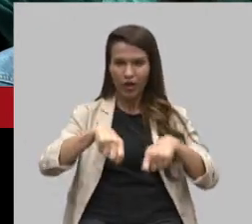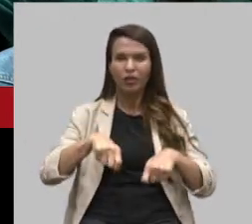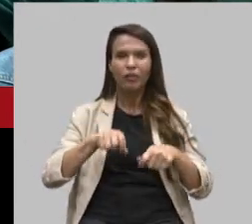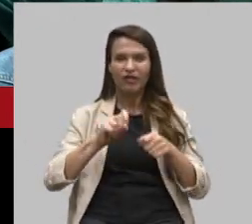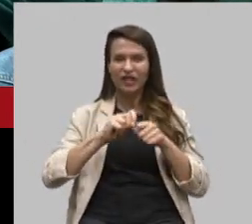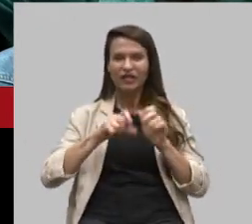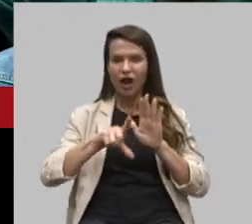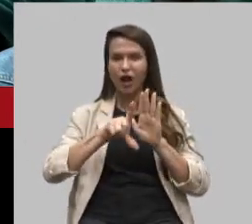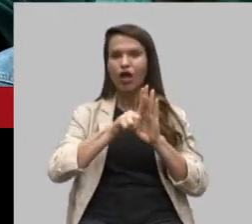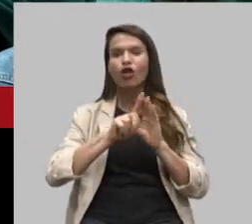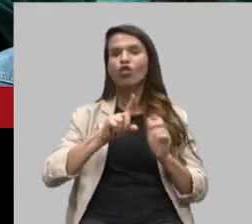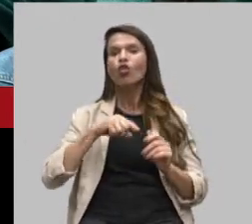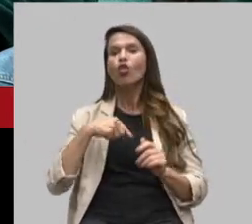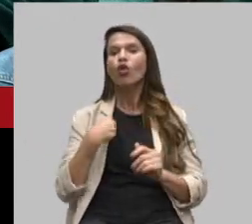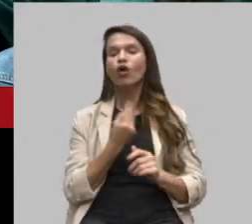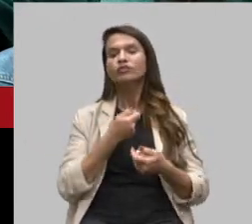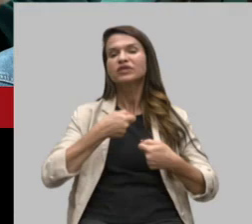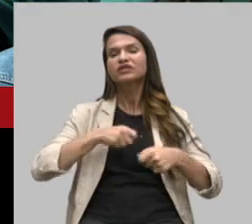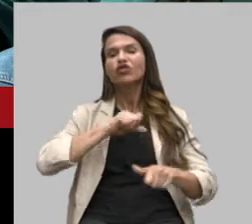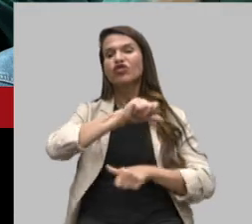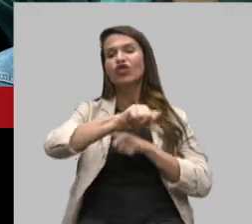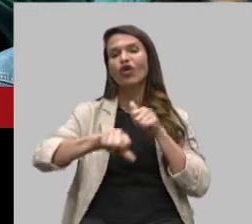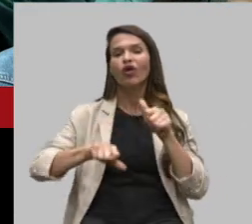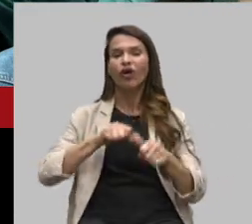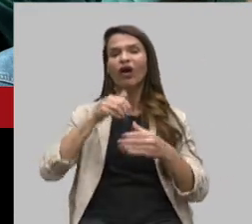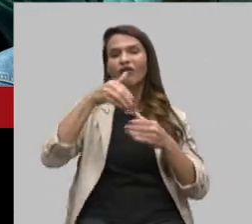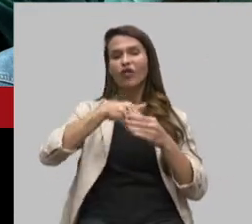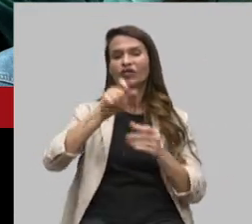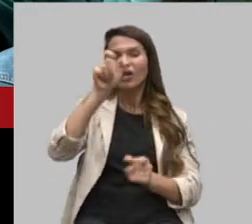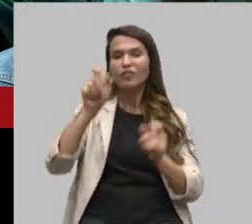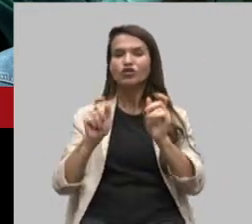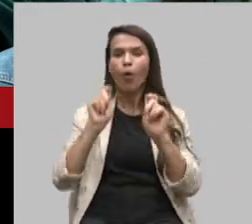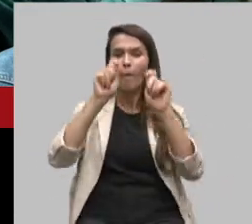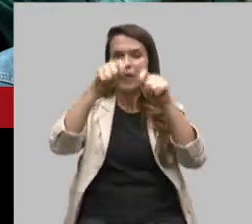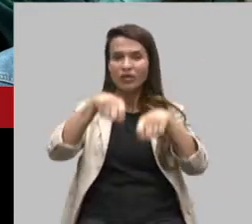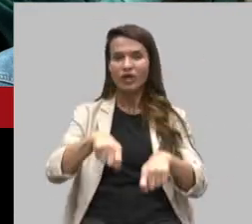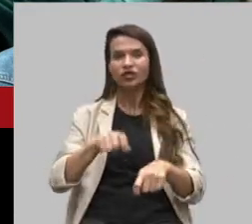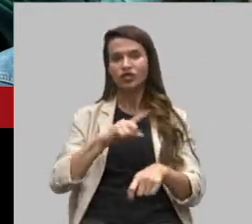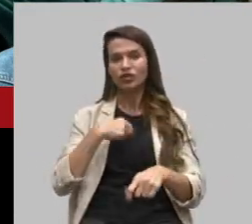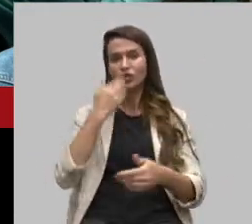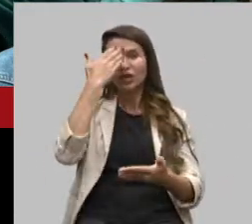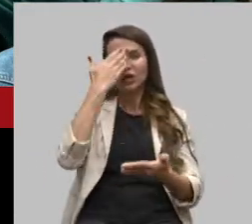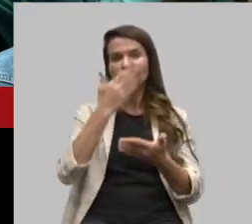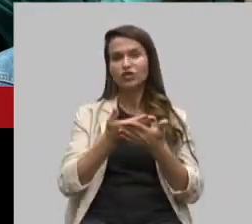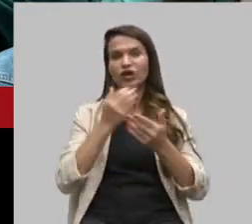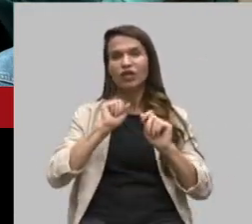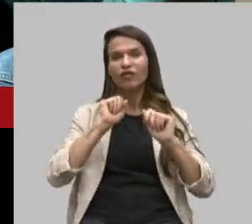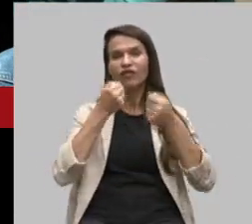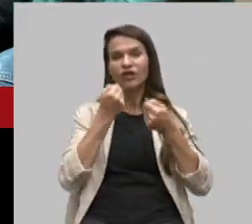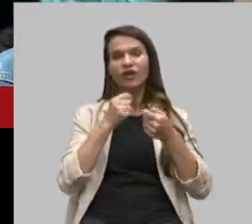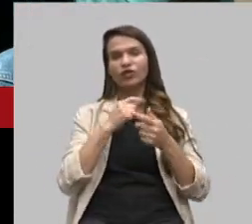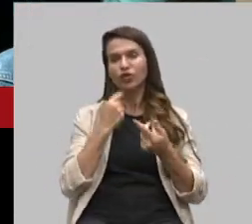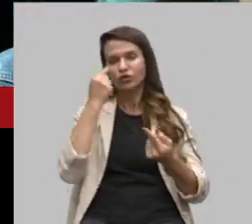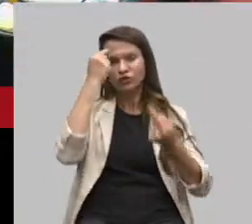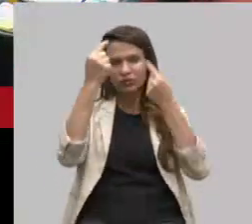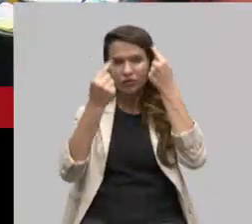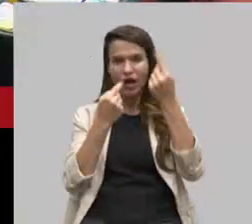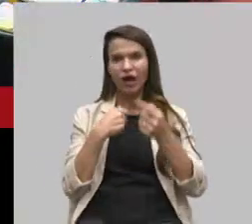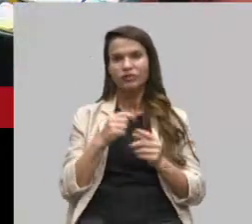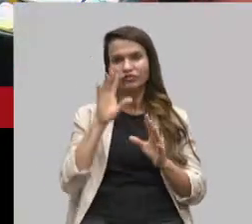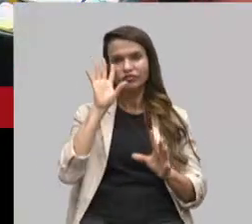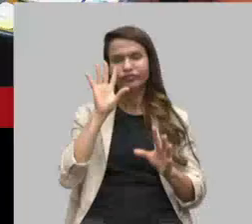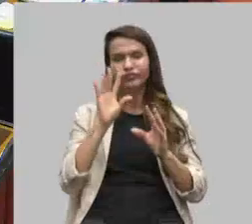devemos trocar votando em pessoas competentes que a gente acredita defender os nossos ideais é